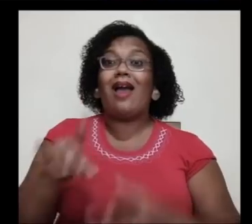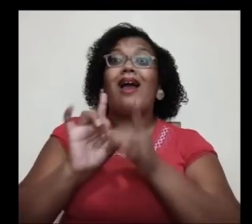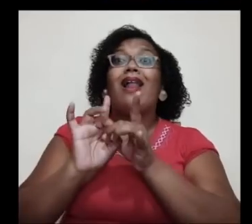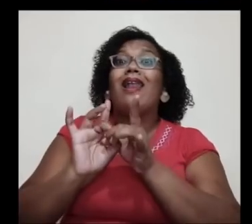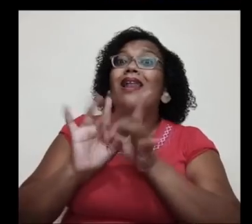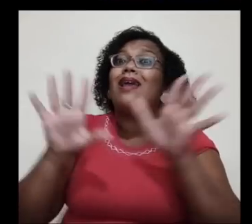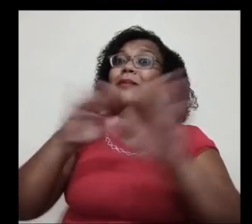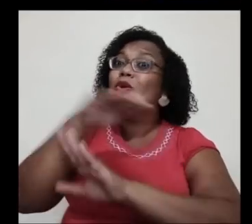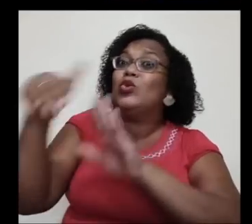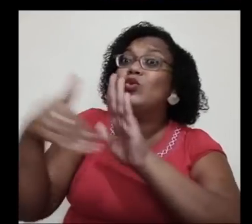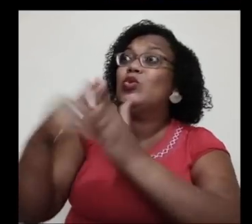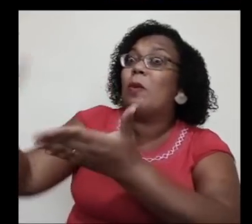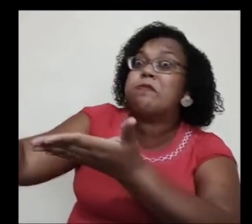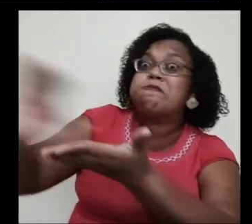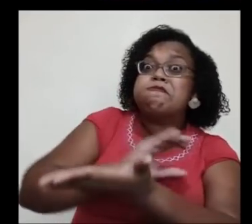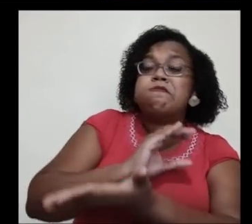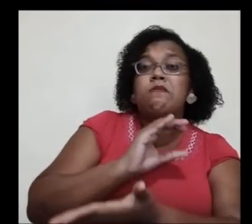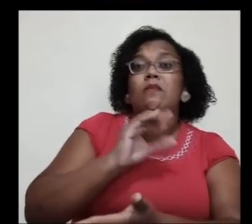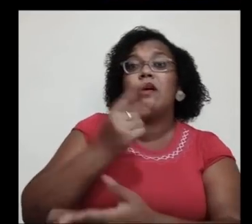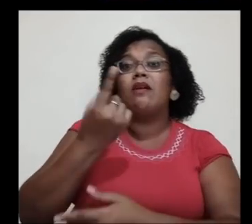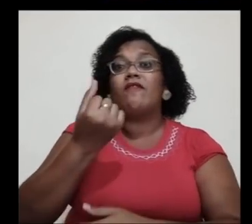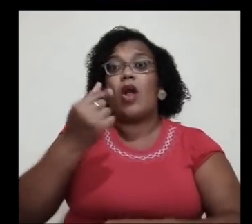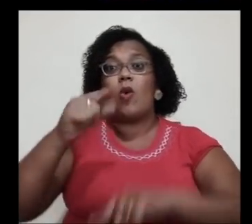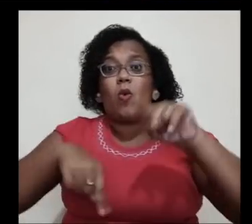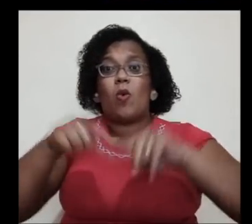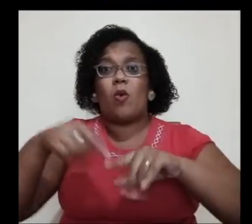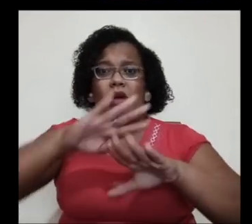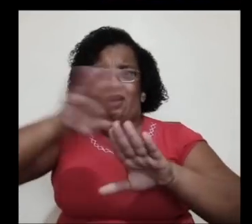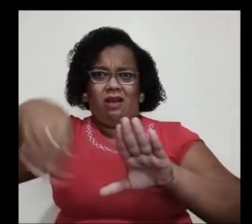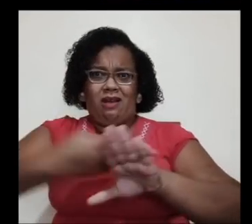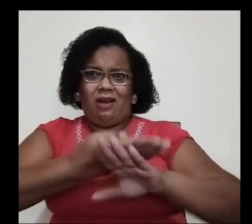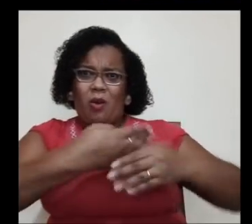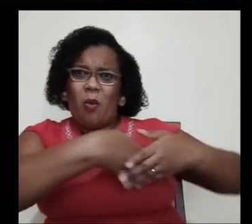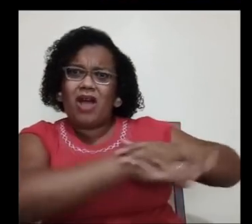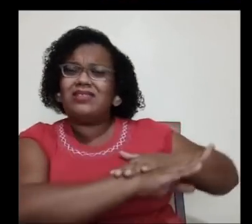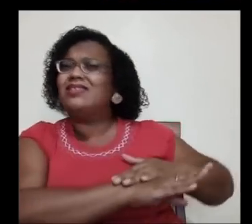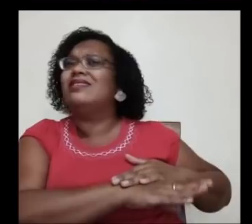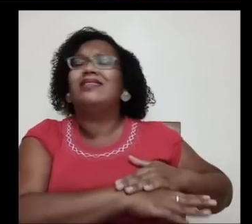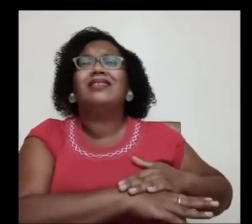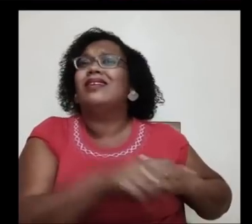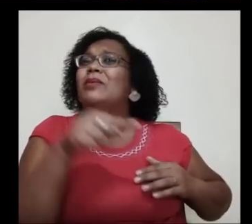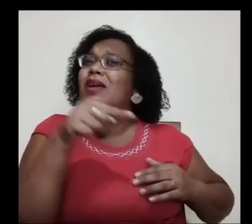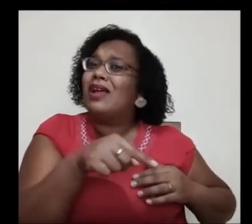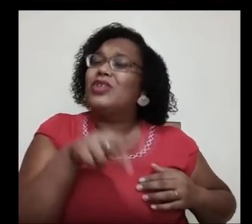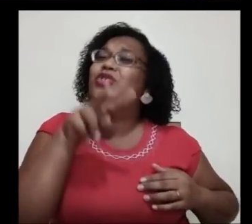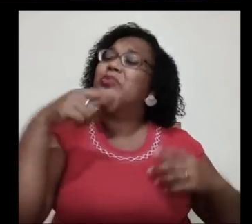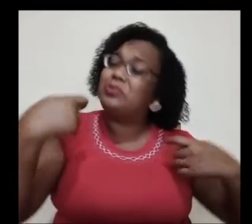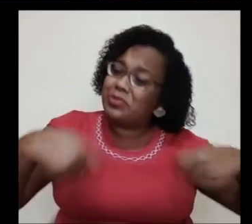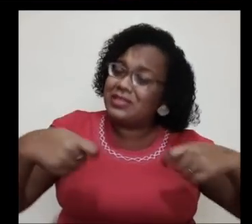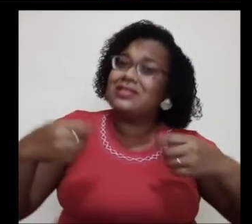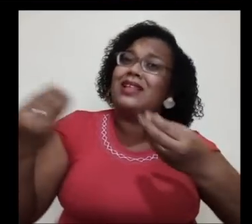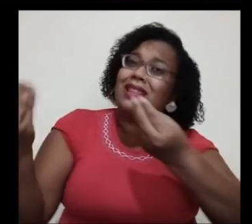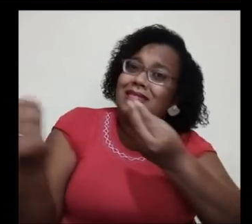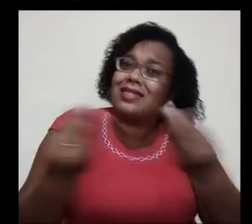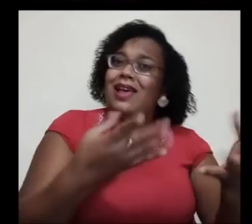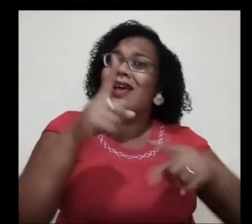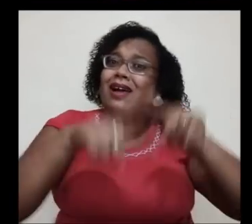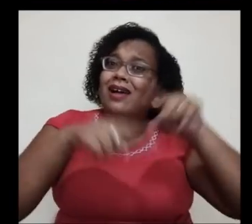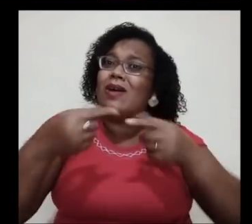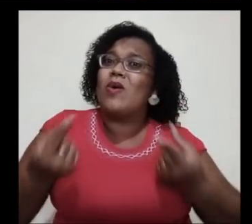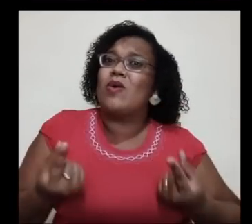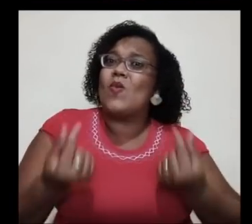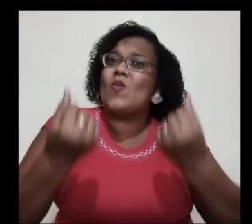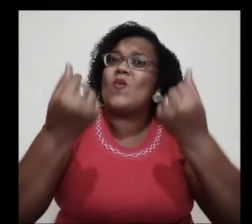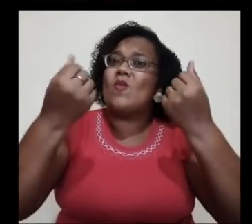dos recursos do FNDCT, a extinção daquela reserva de contingência, porque isso traria e deveria trazer, pelo menos, um recurso